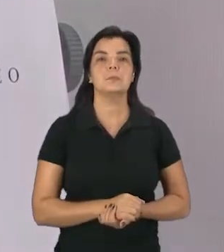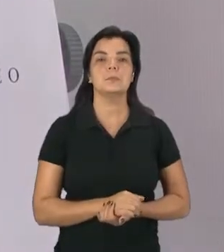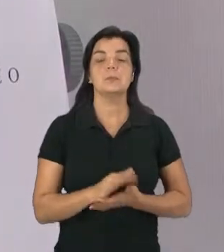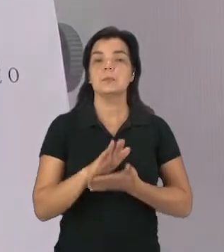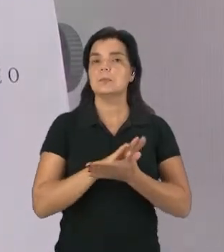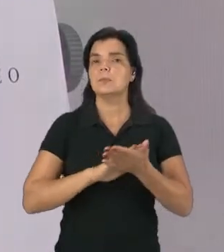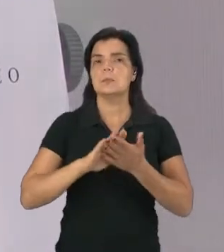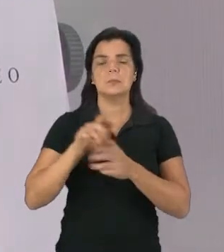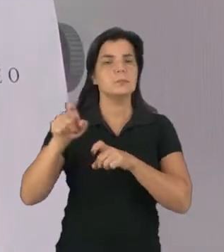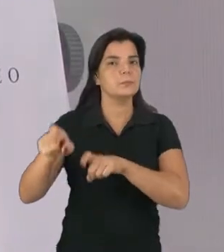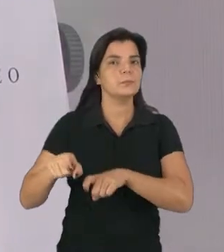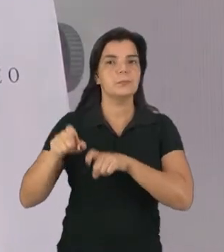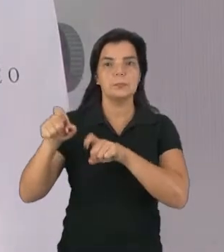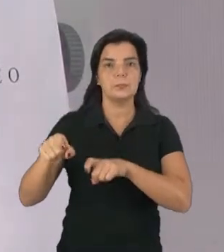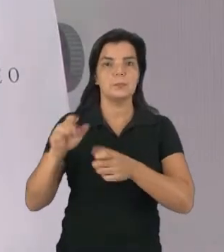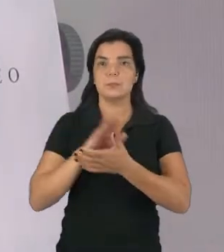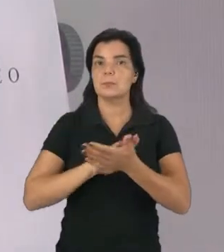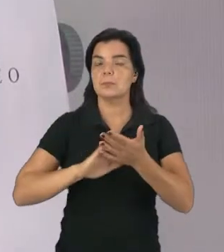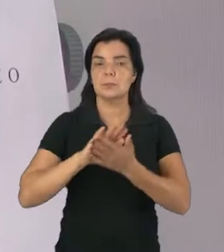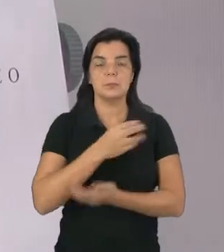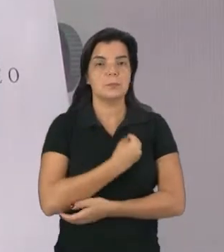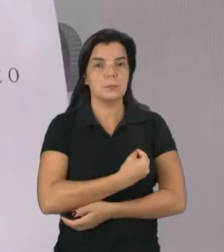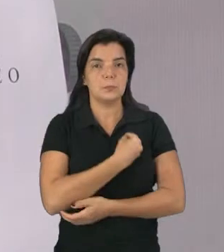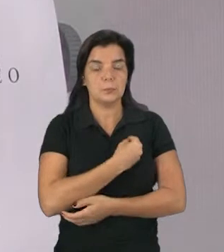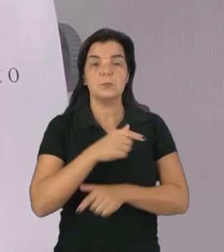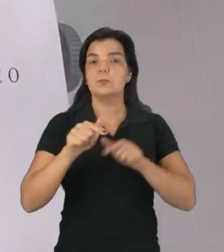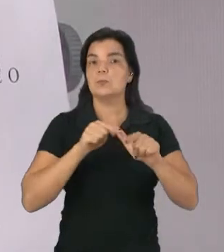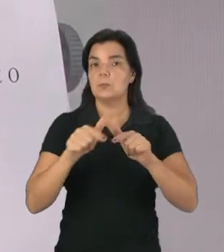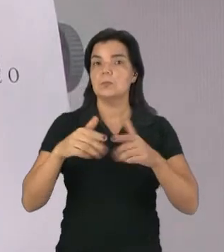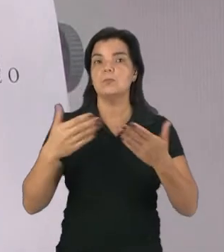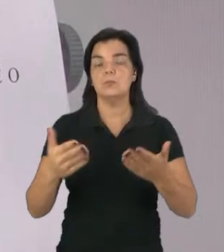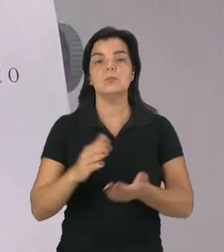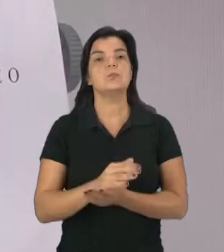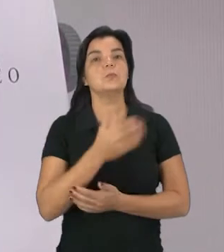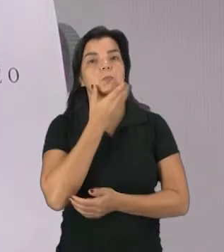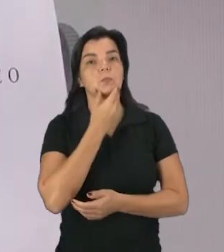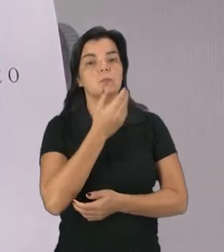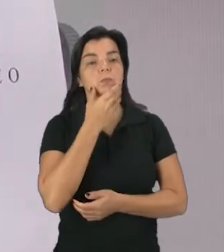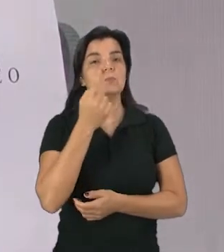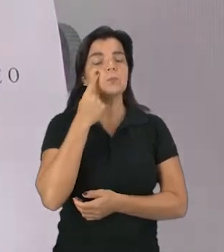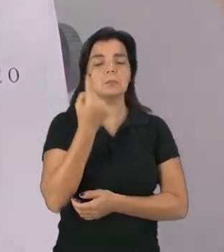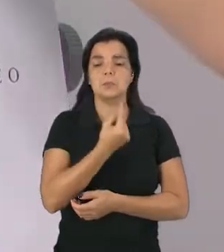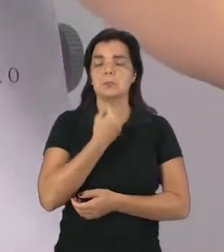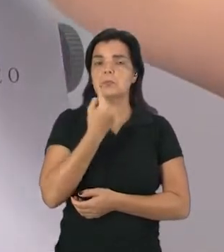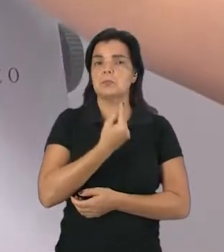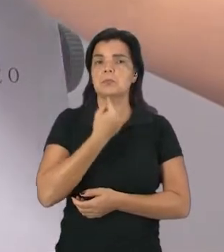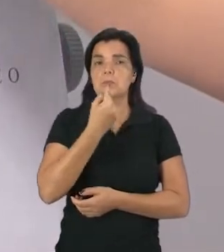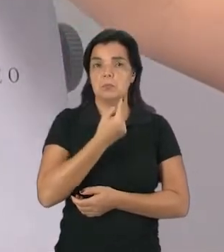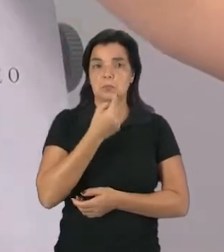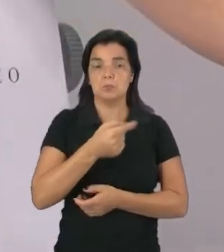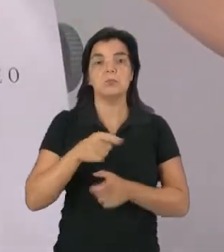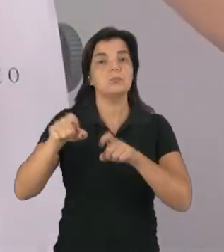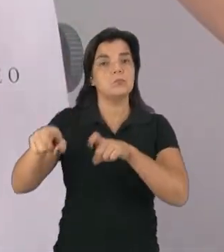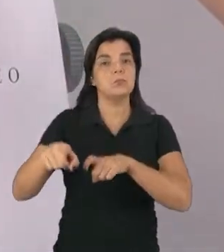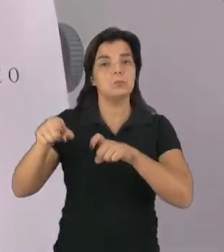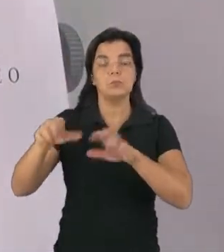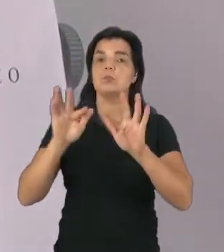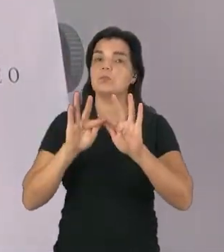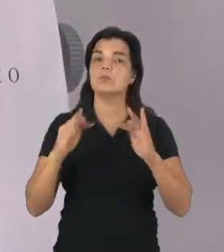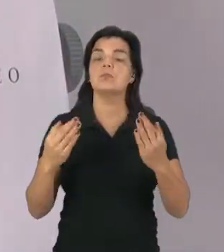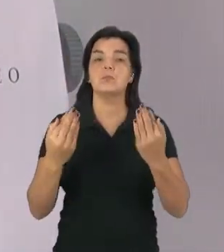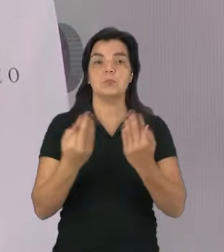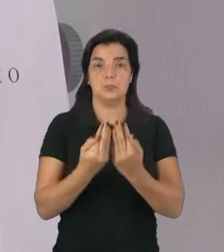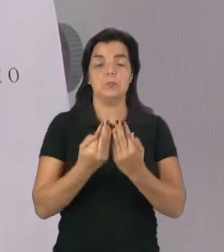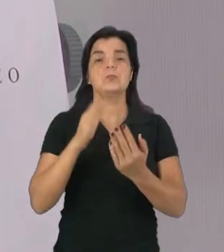nada de roça, nada de lida. Tanto que um dia o moço se viu sozinho no pequeno sítio da